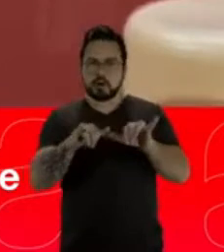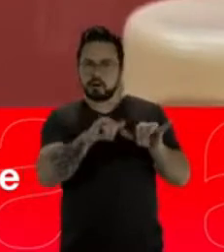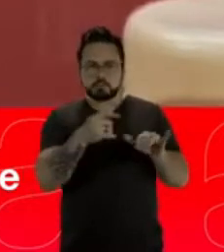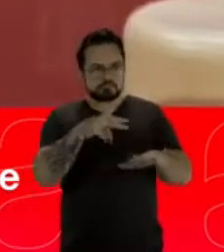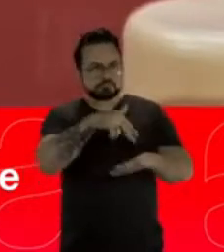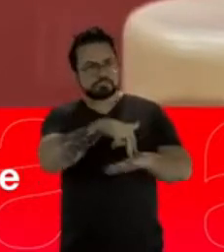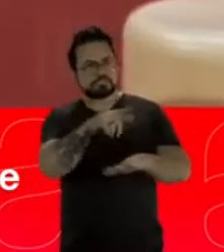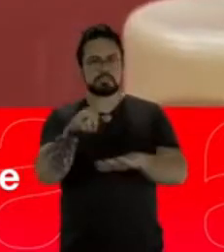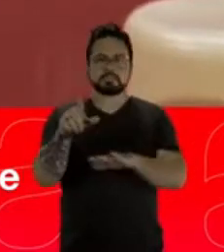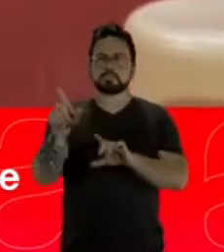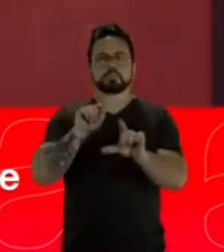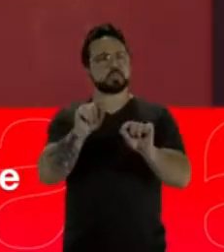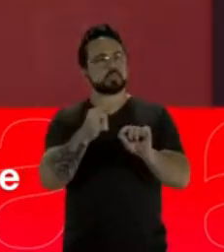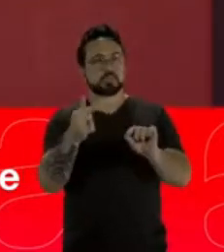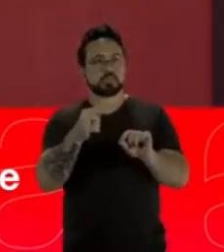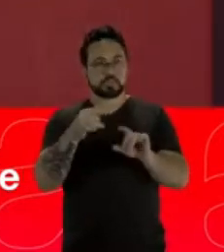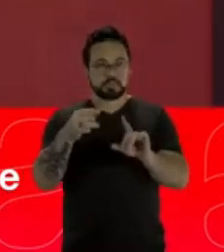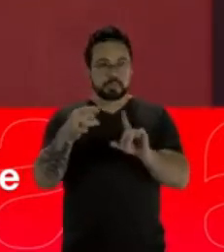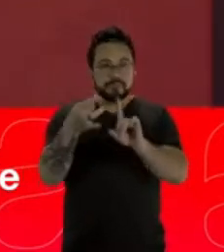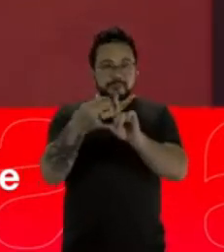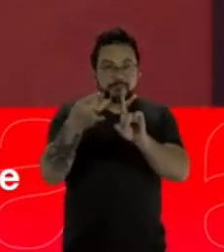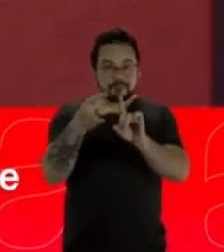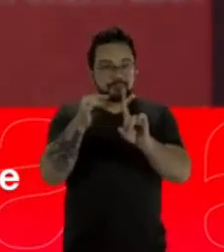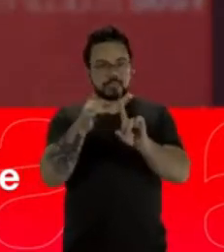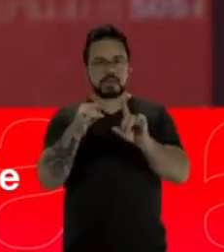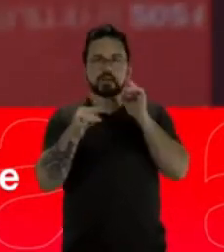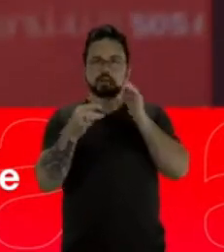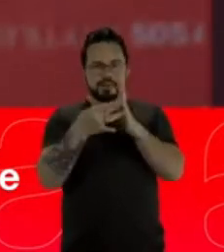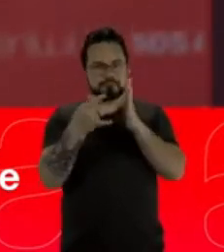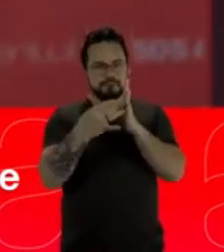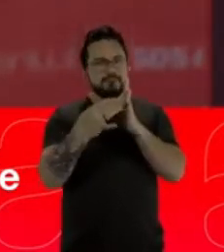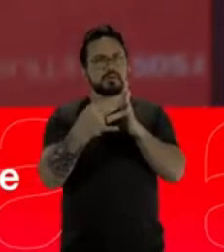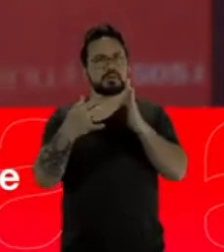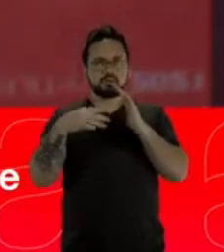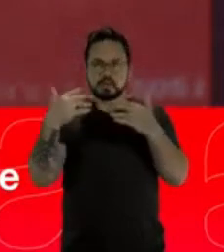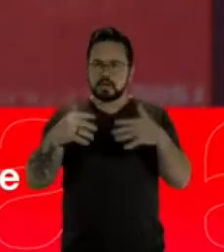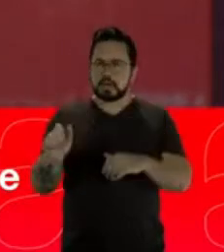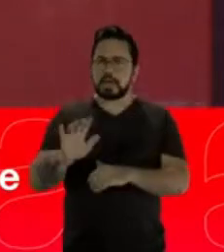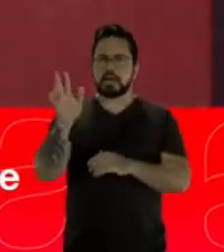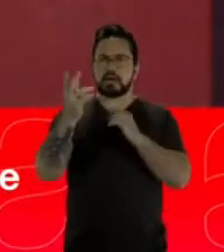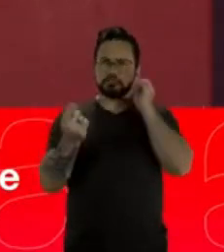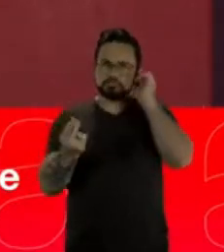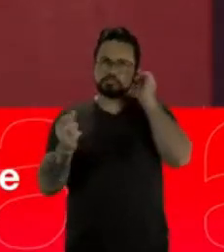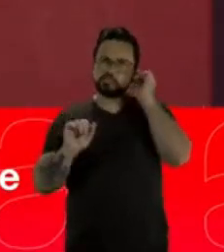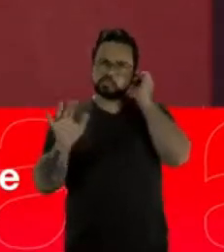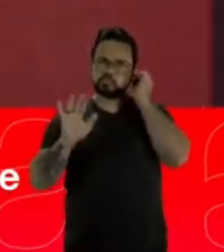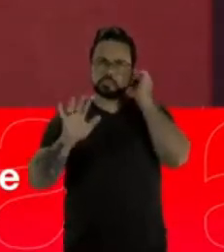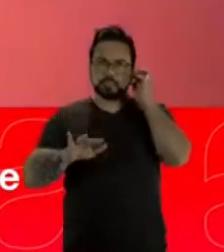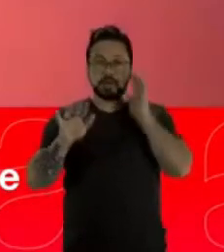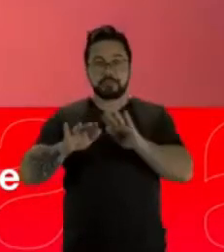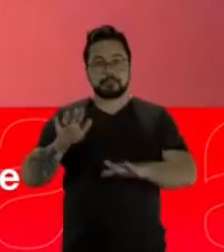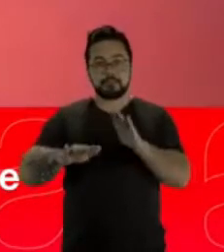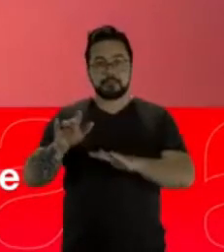opção, né? Não ser garrafa plástica. As de vidro são caríssimas, né? Não é nem acessível. Você vai ver uma água de vidro, normalmente, ela é